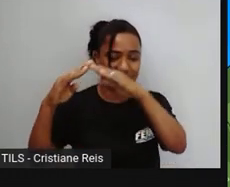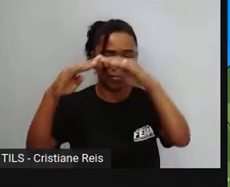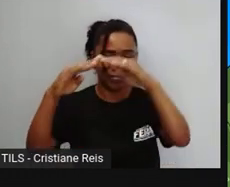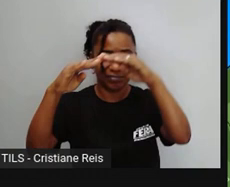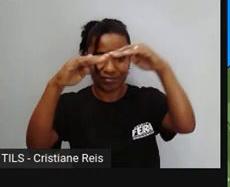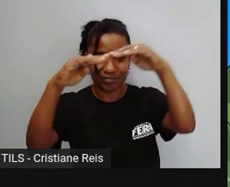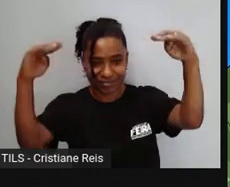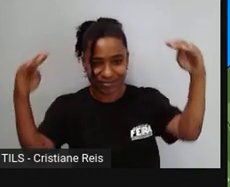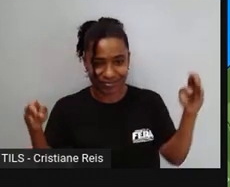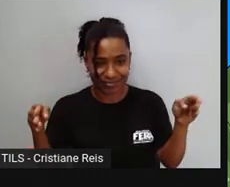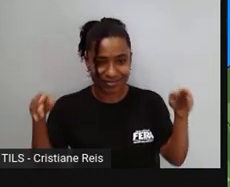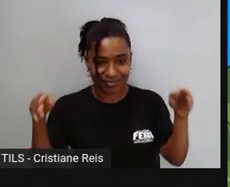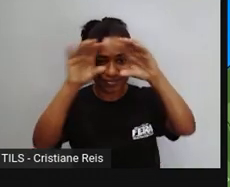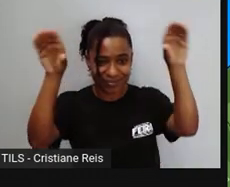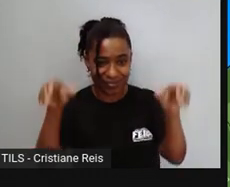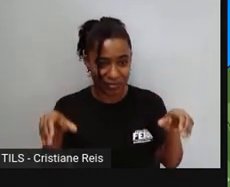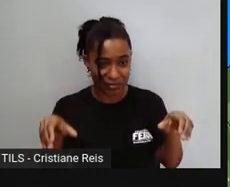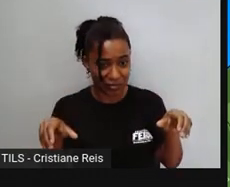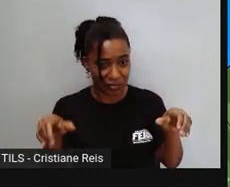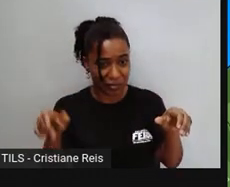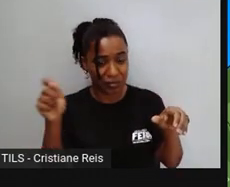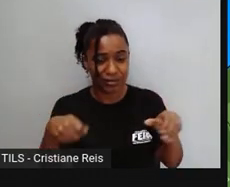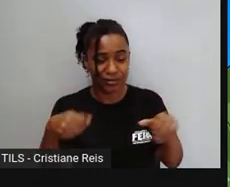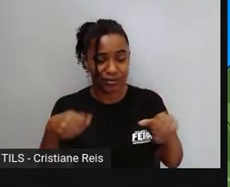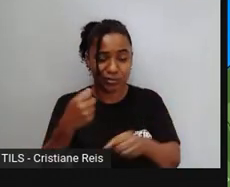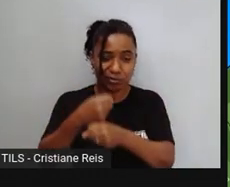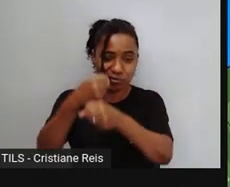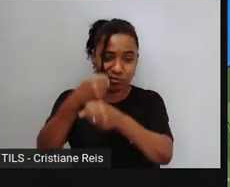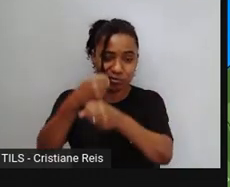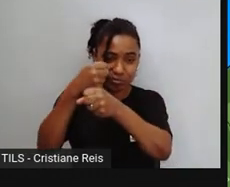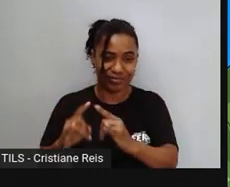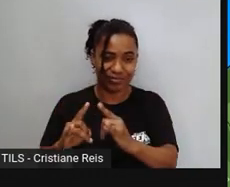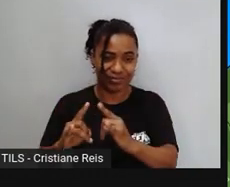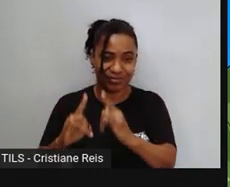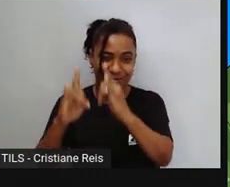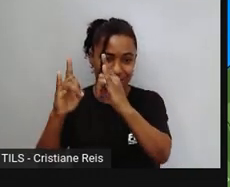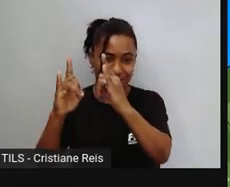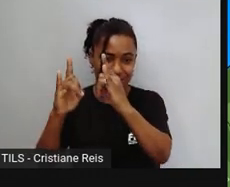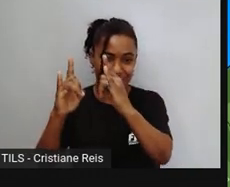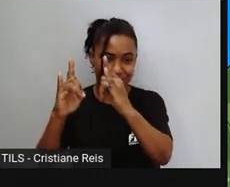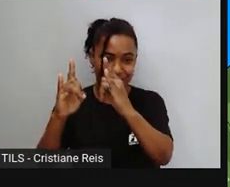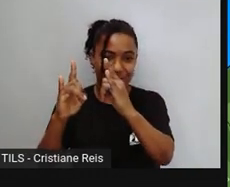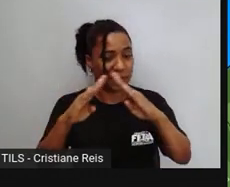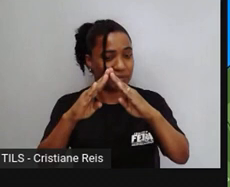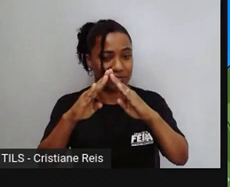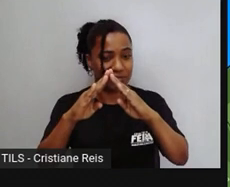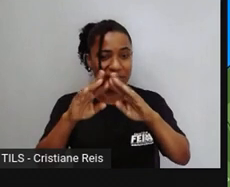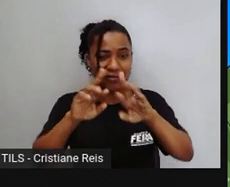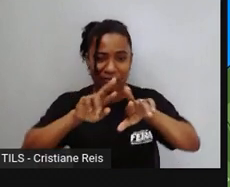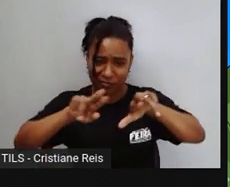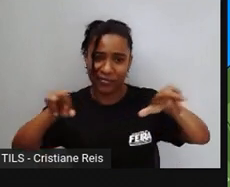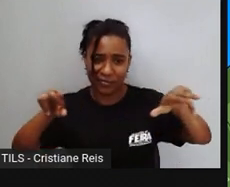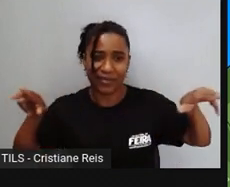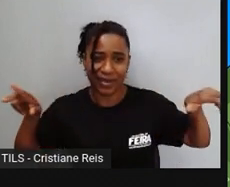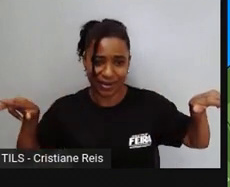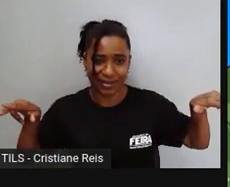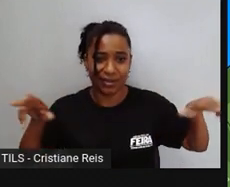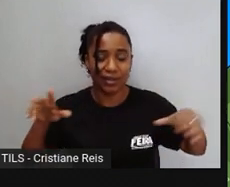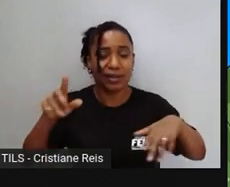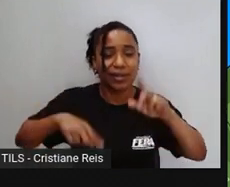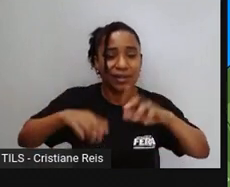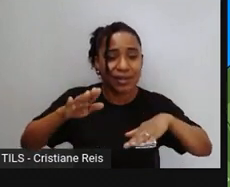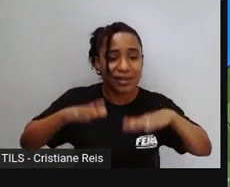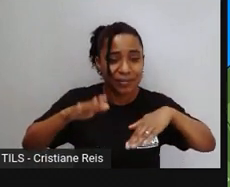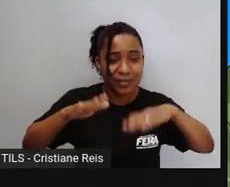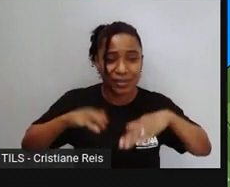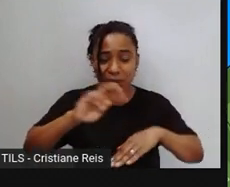dessas casas também. E tudo isso está relacionado com a cultura local, com o modo de viver de